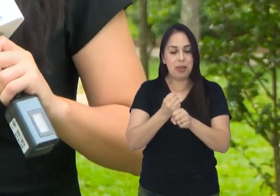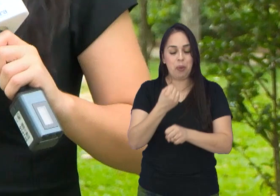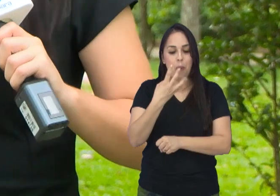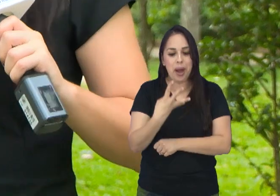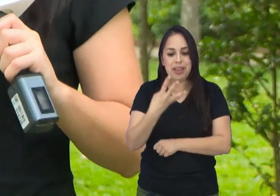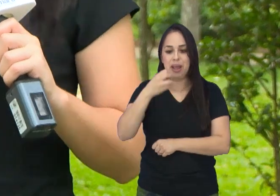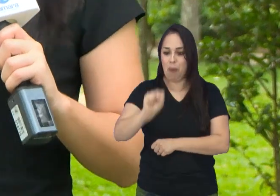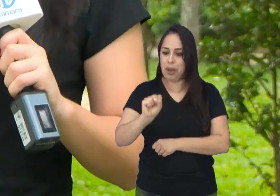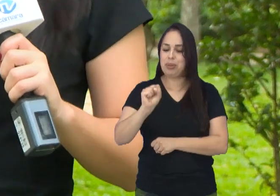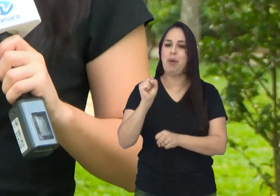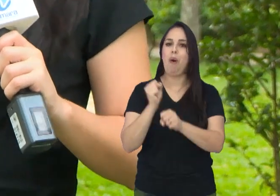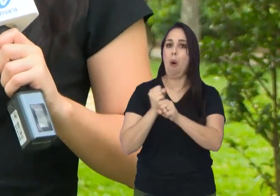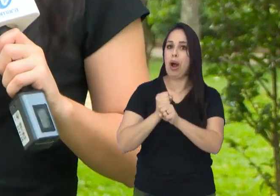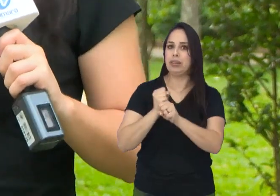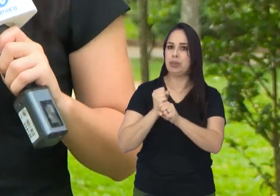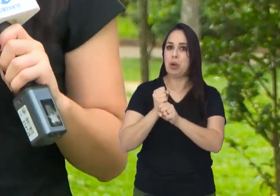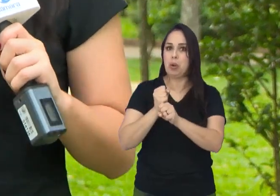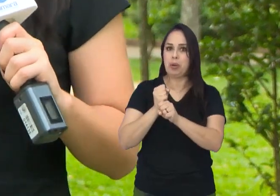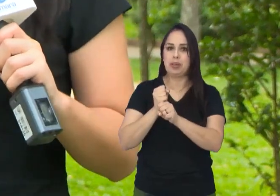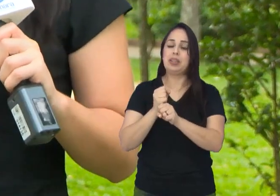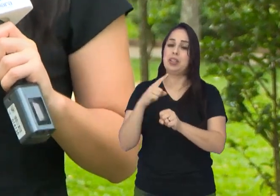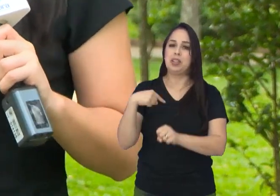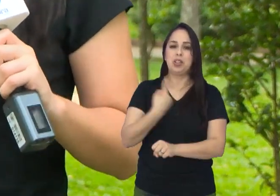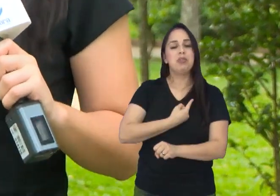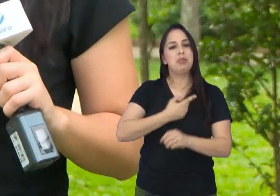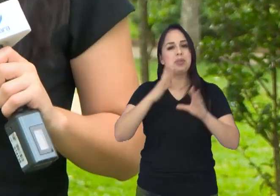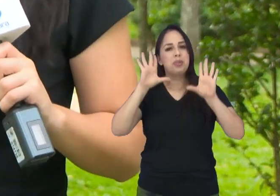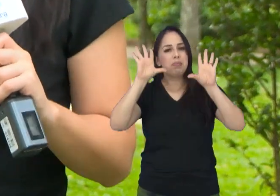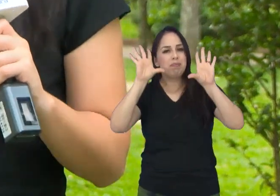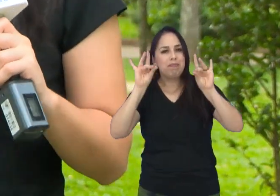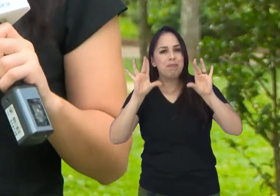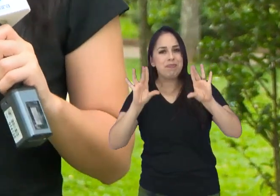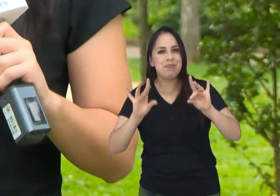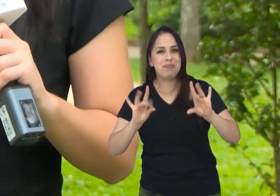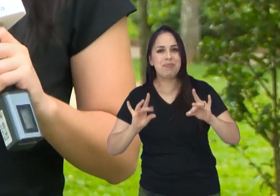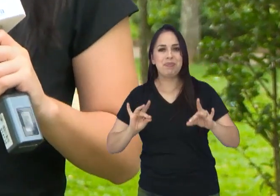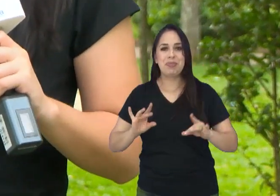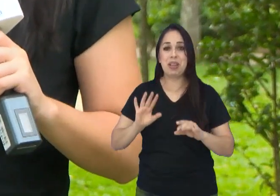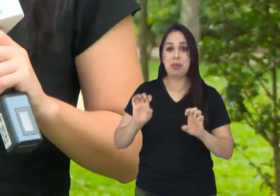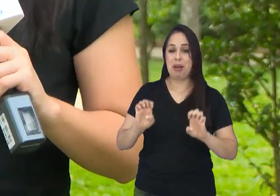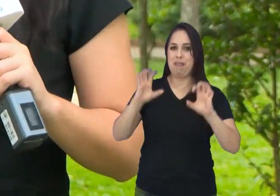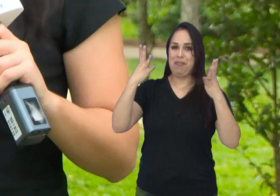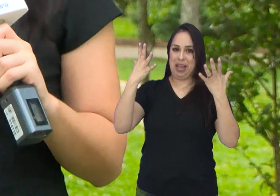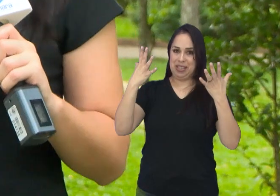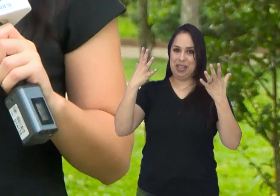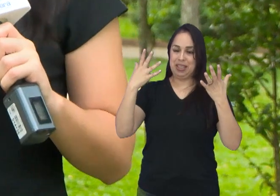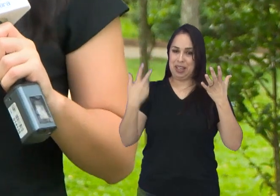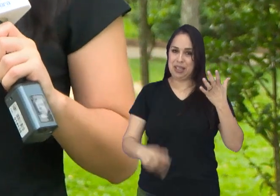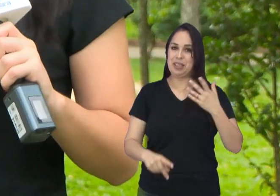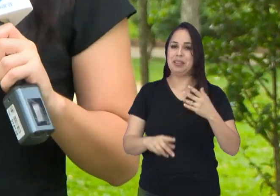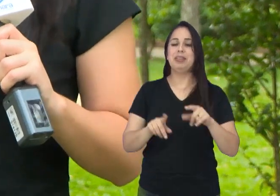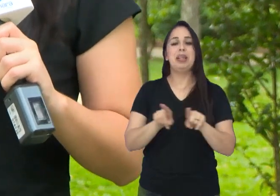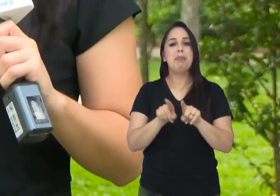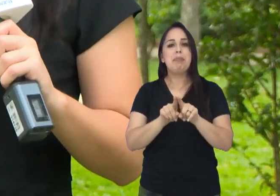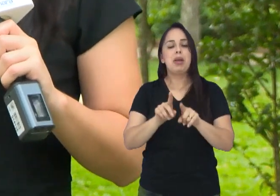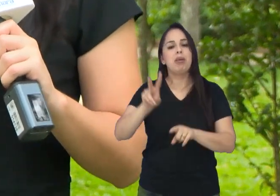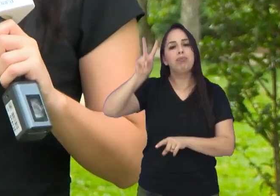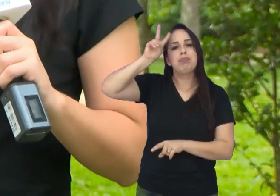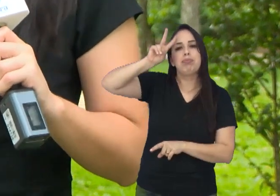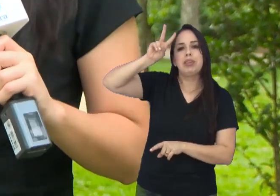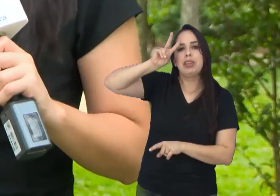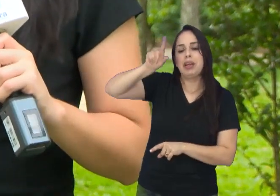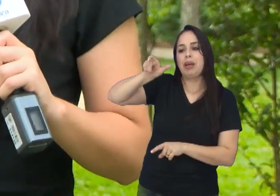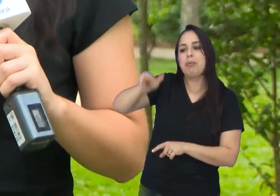É quase meio século. Então nós vamos saber detalhes sobre esta festa de aniversário e também conhecer a história de